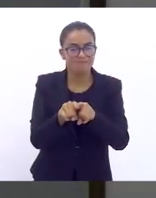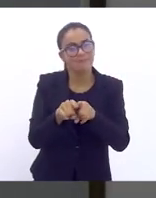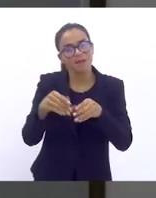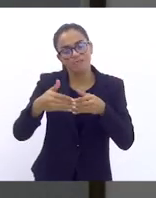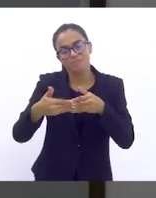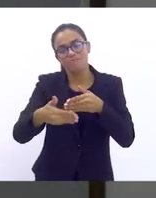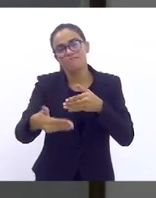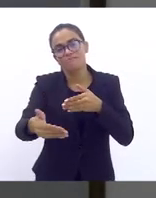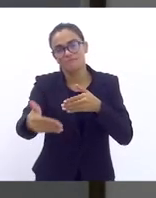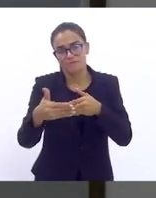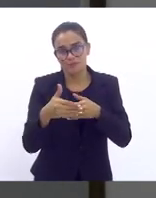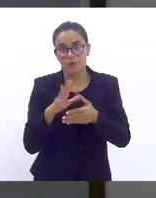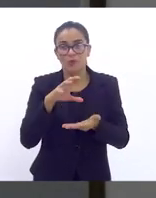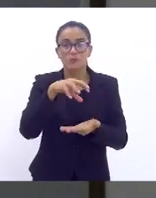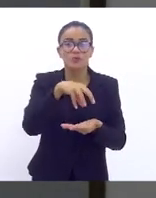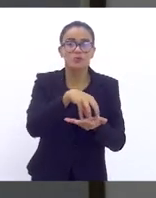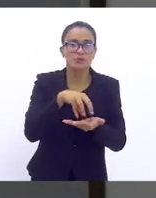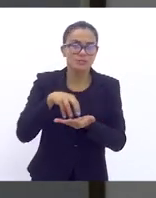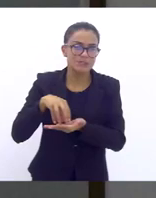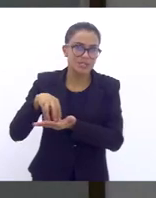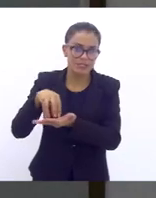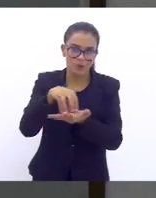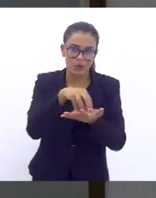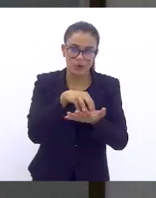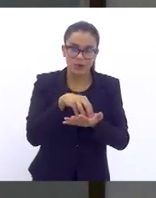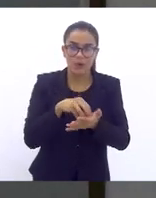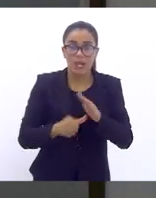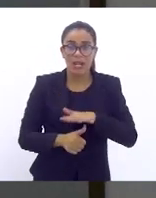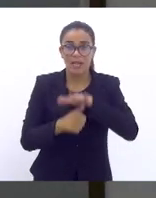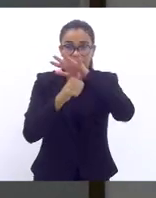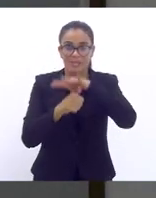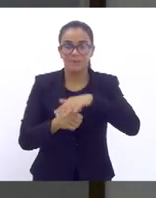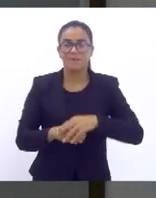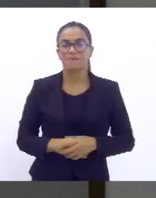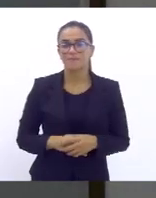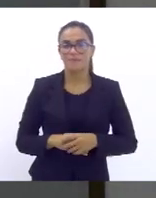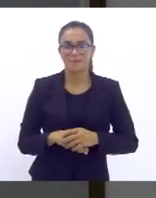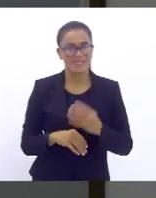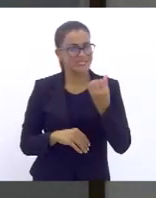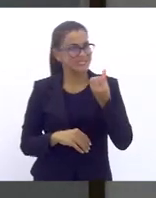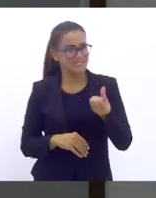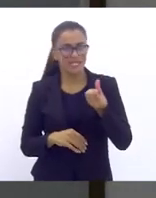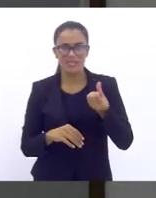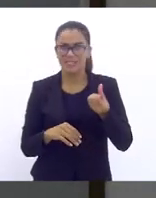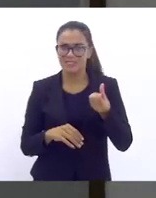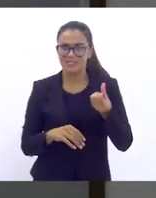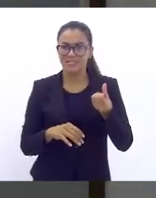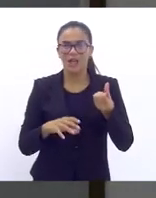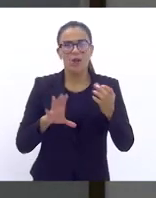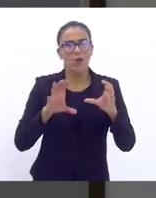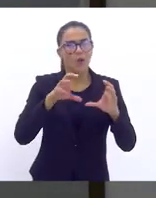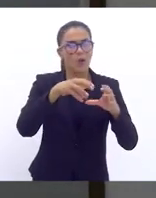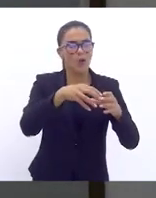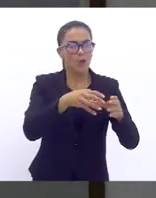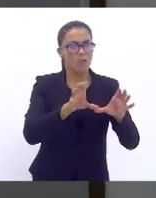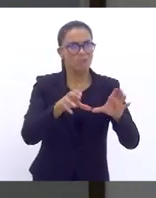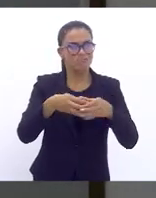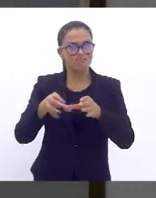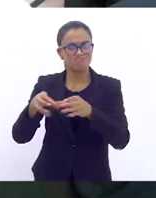mais à frente a questão dos setores líderes esses seis complexos econômicos é quase um consenso já